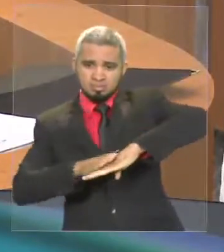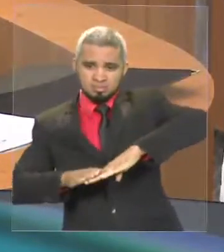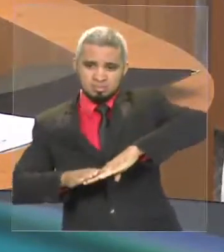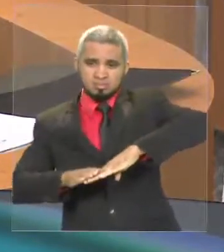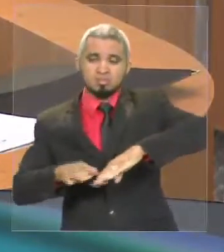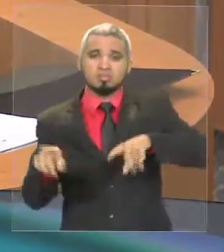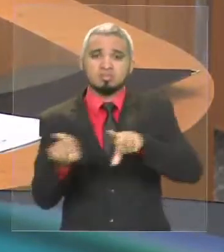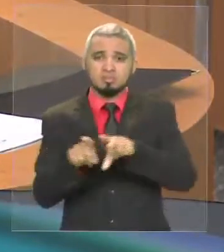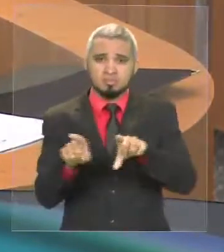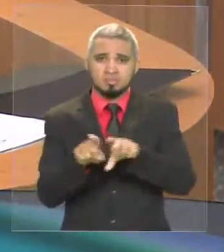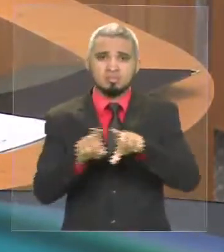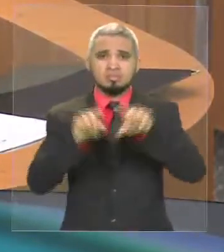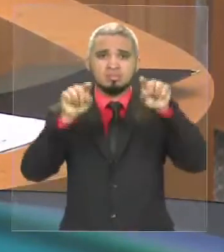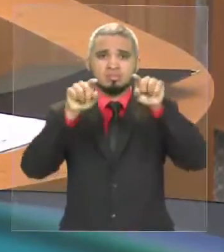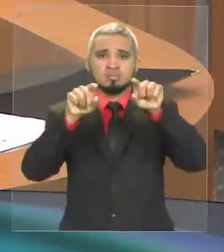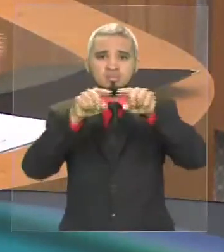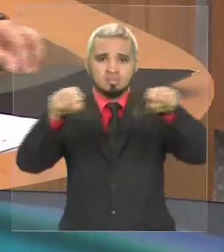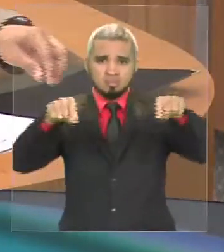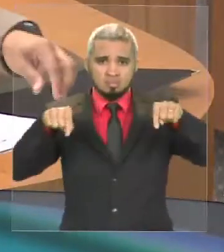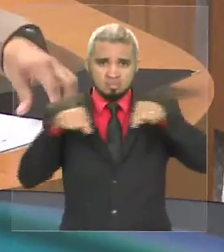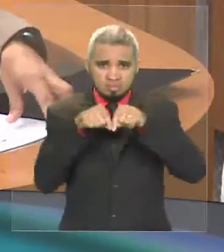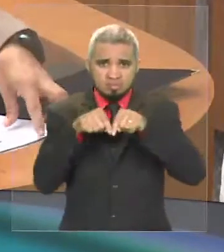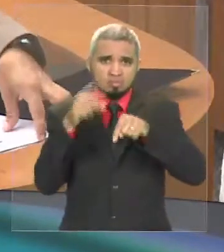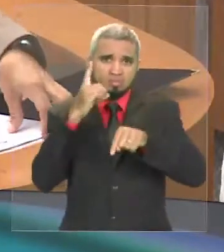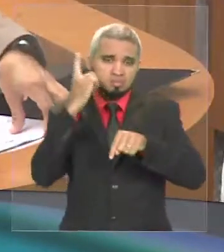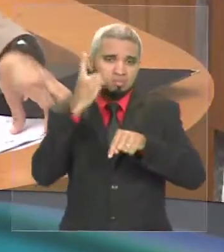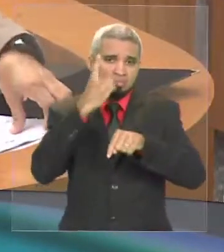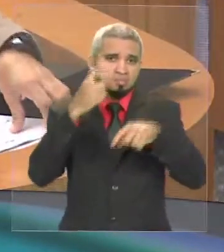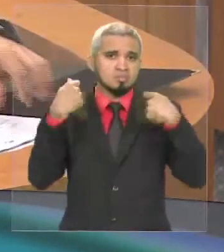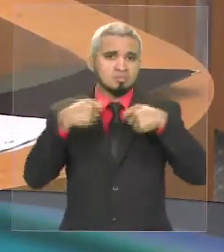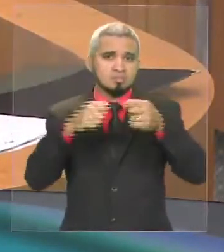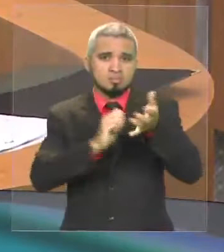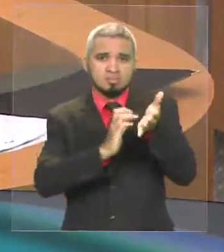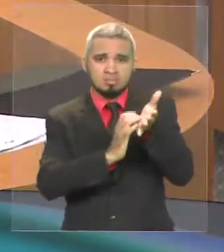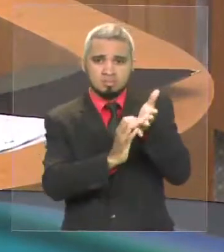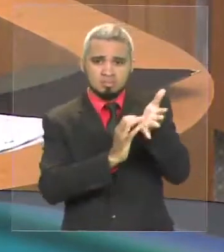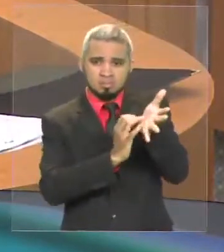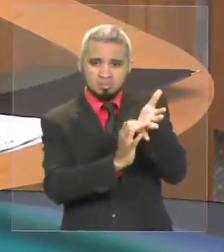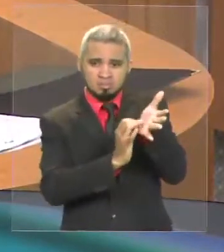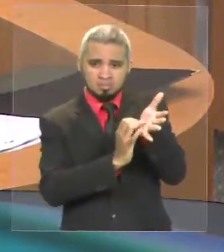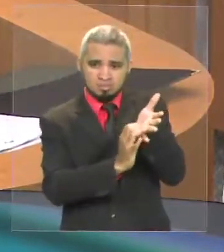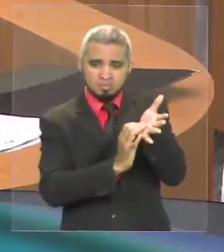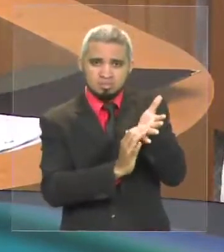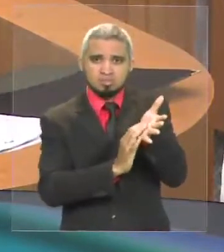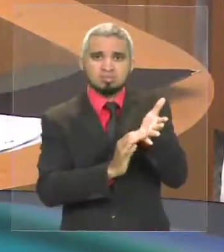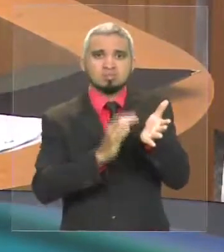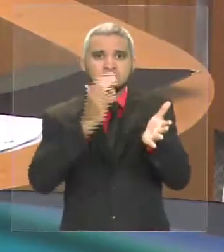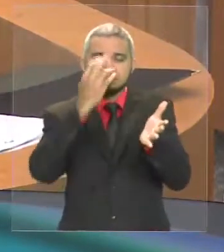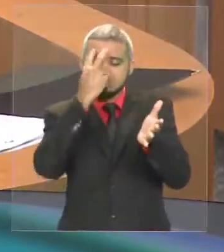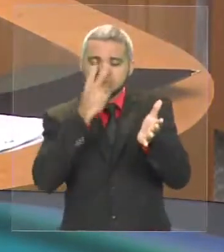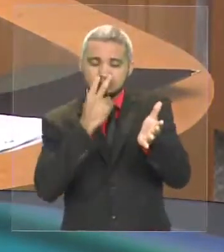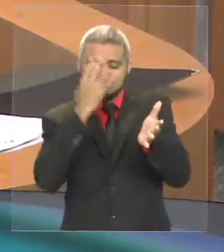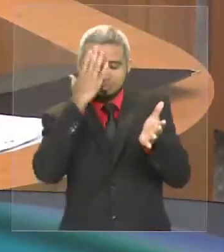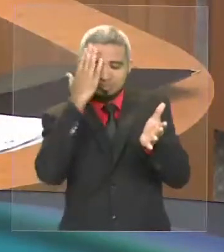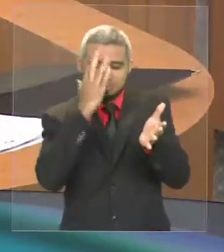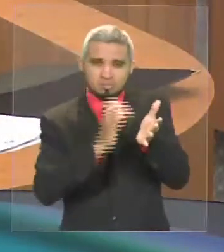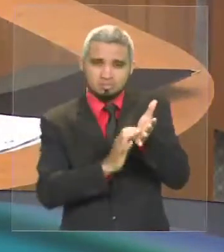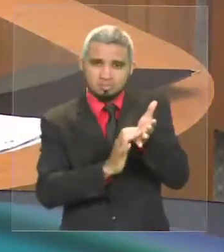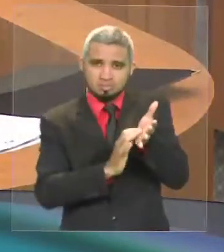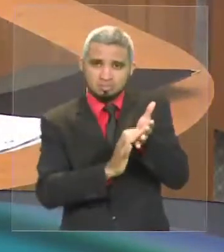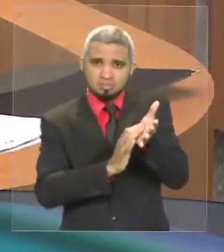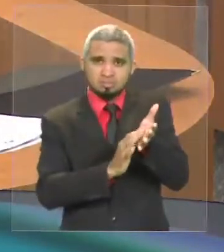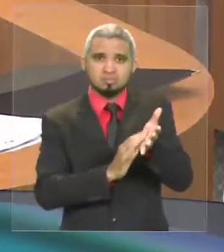braille e a adaptação à acessibilidade em todo o prédio da Assembleia Legislativa do Estado do Maranhão. Tivemos reunião com representantes do Conselho da